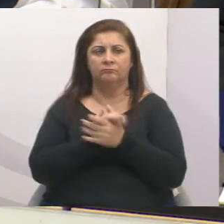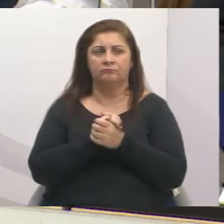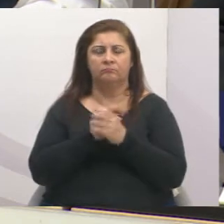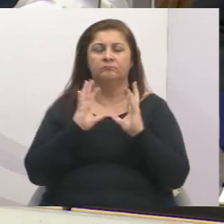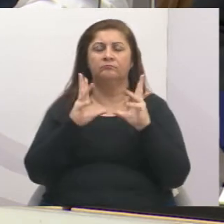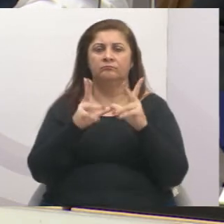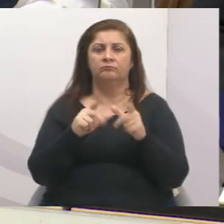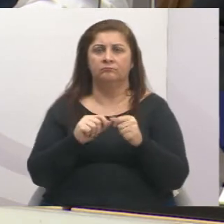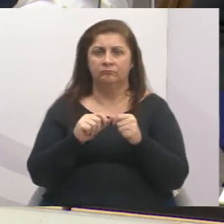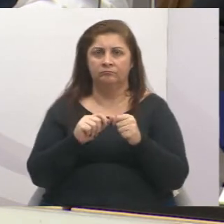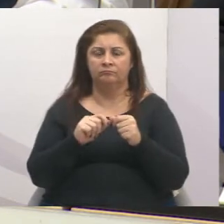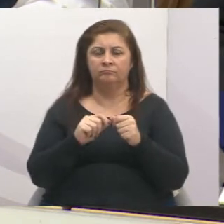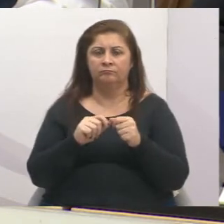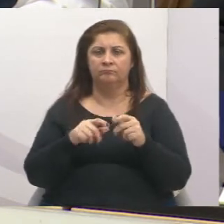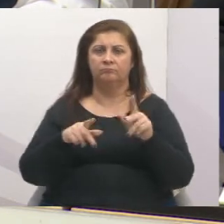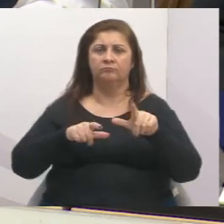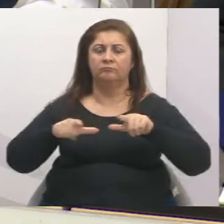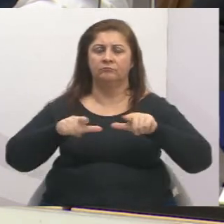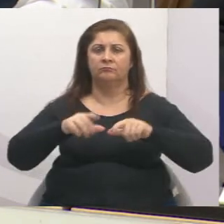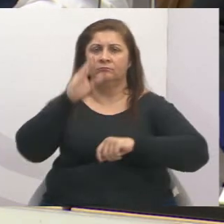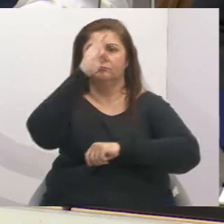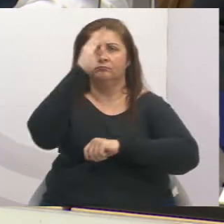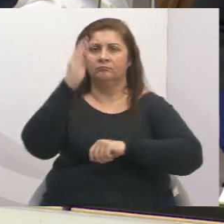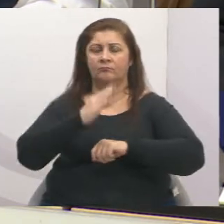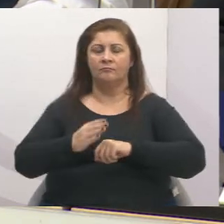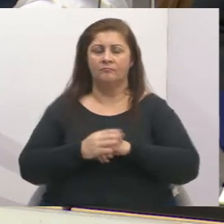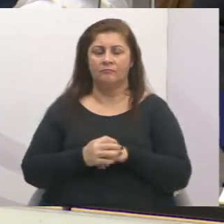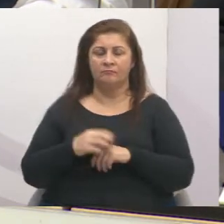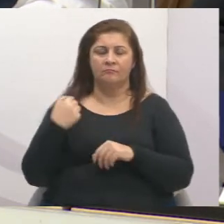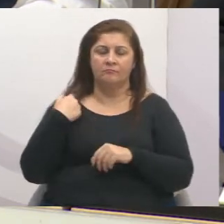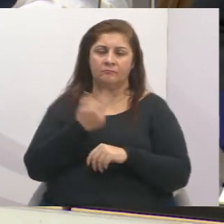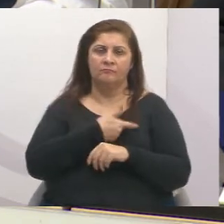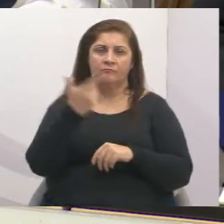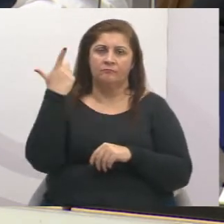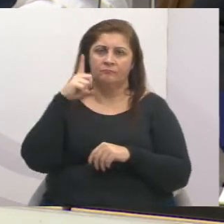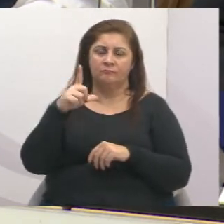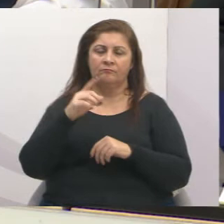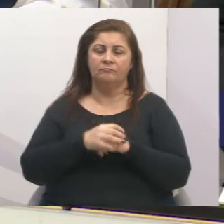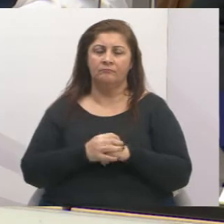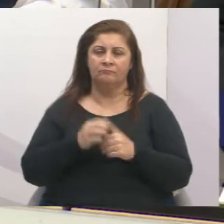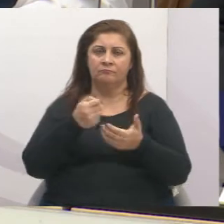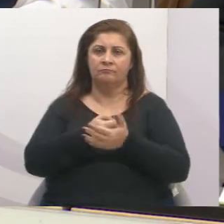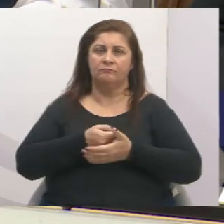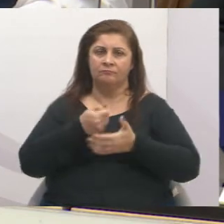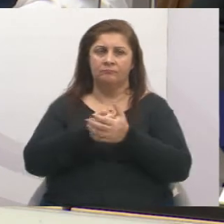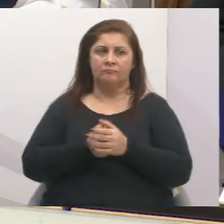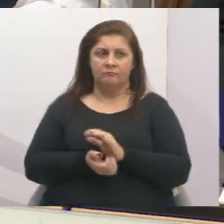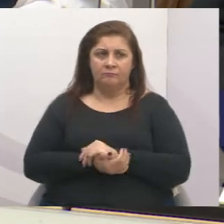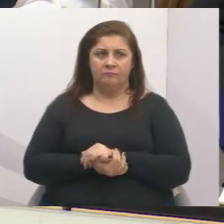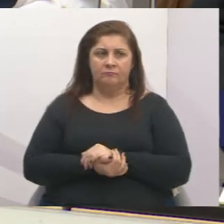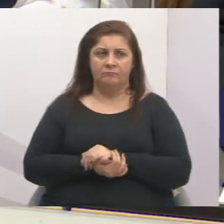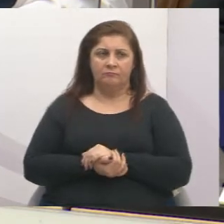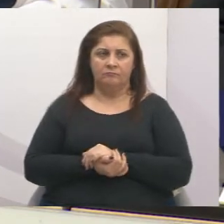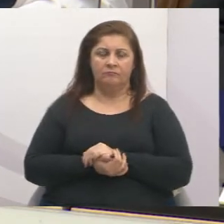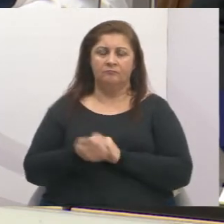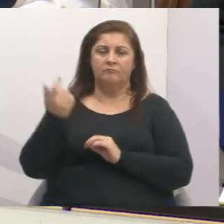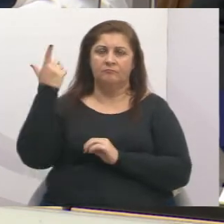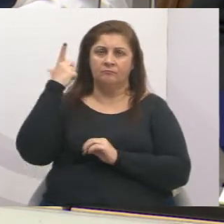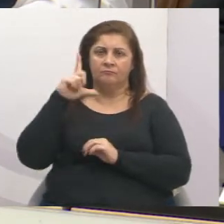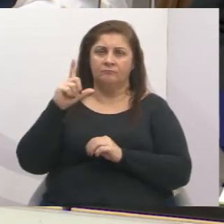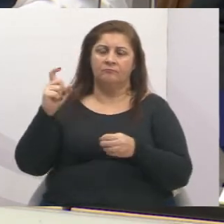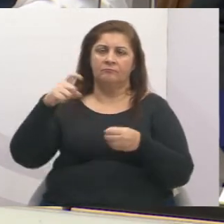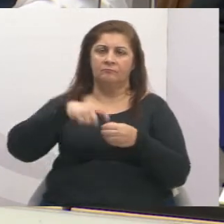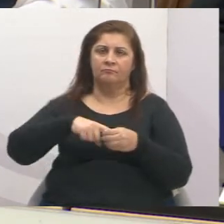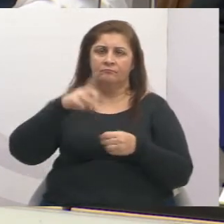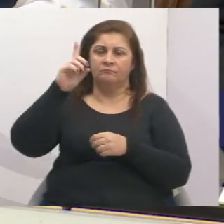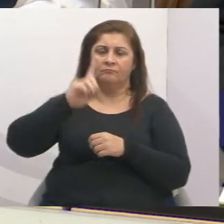todos os trabalhadores do nosso país, do nosso Brasil, para que a gente possa junto empunhar essa luta, para que a gente possa conquistar de volta os